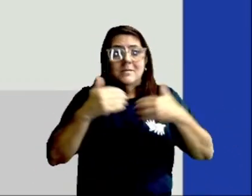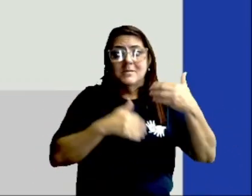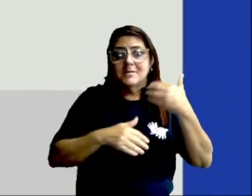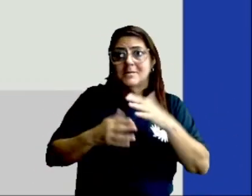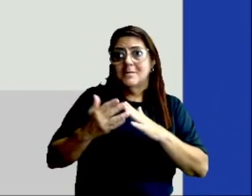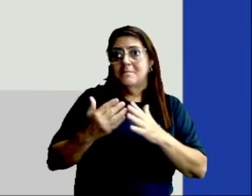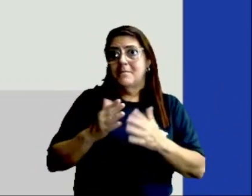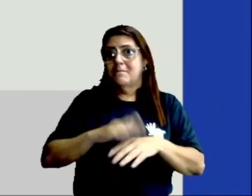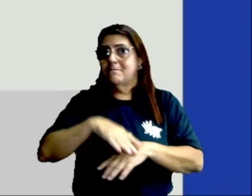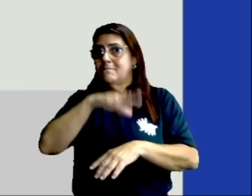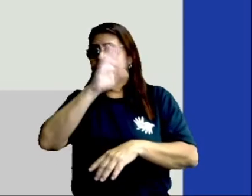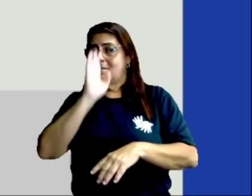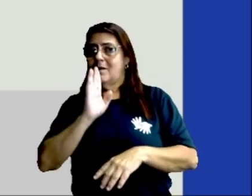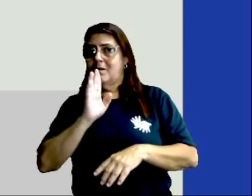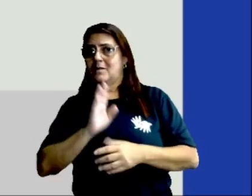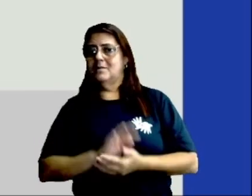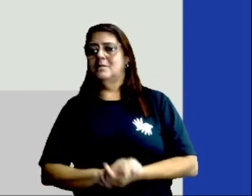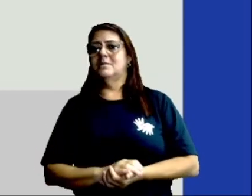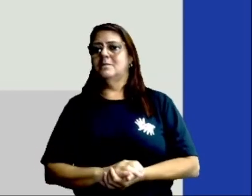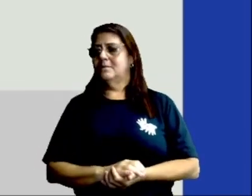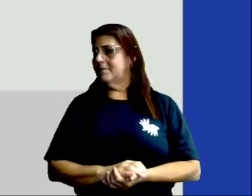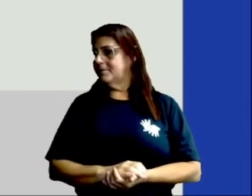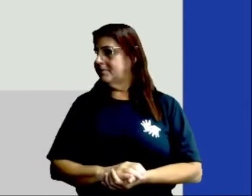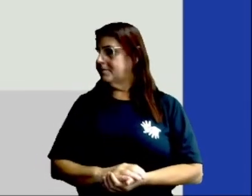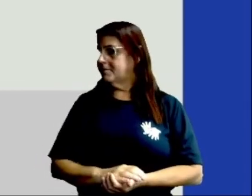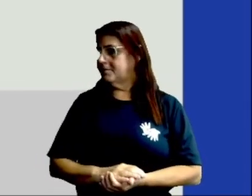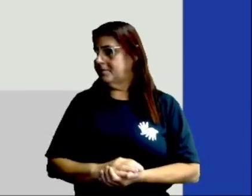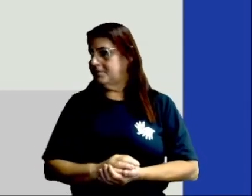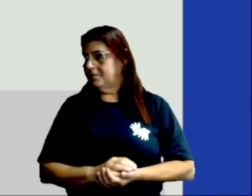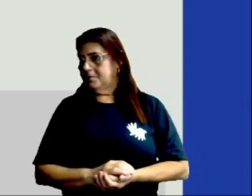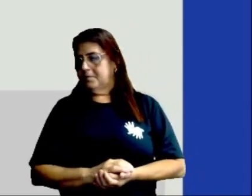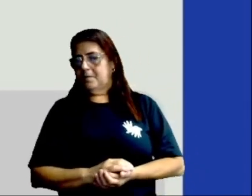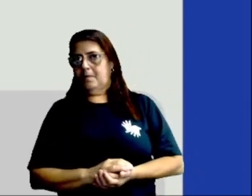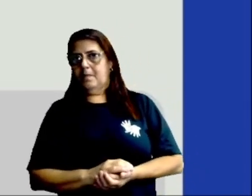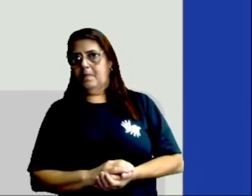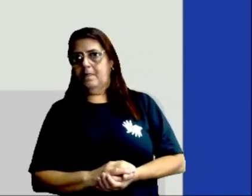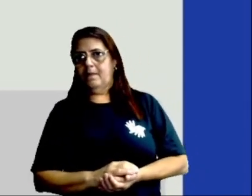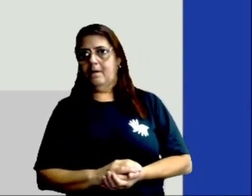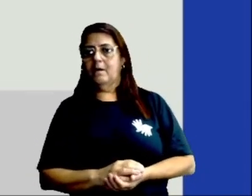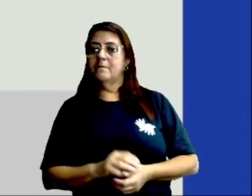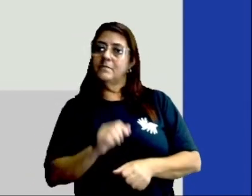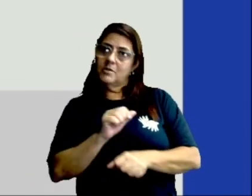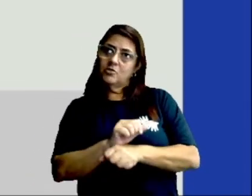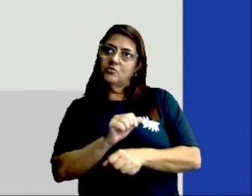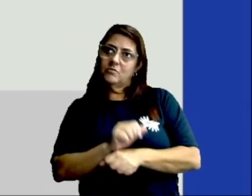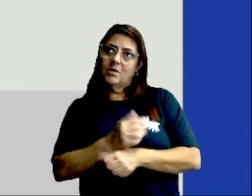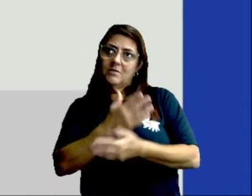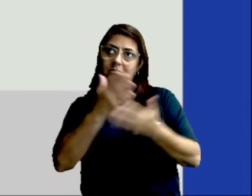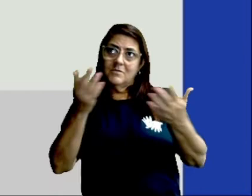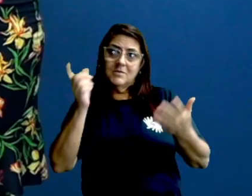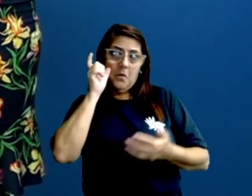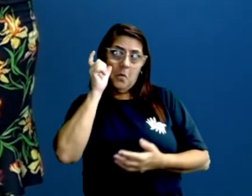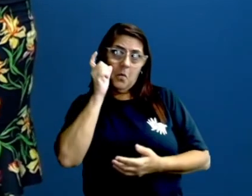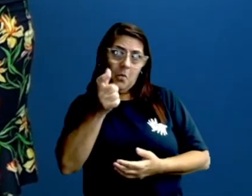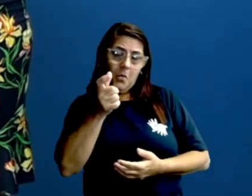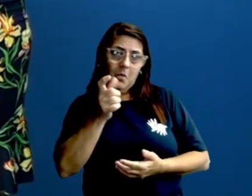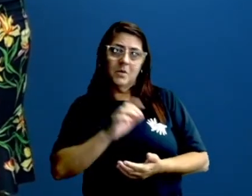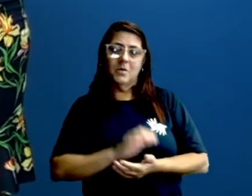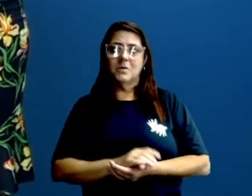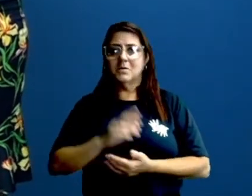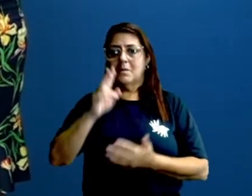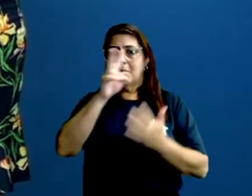nesse trechinho temos aí um narrador onisciente. E espero que vocês tenham ficado curiosos, né,